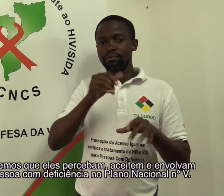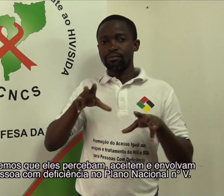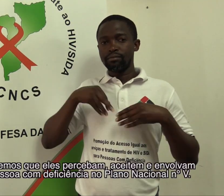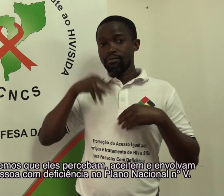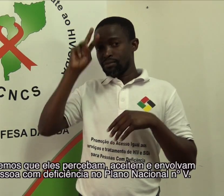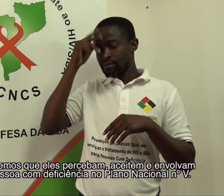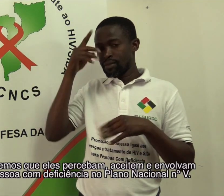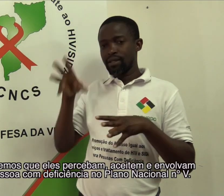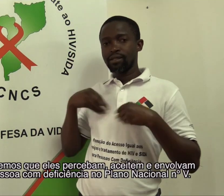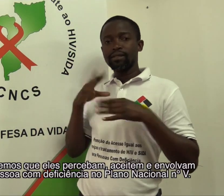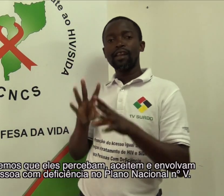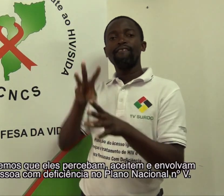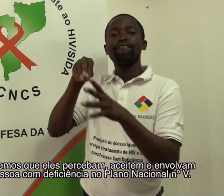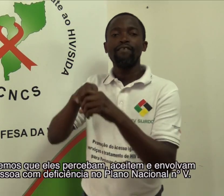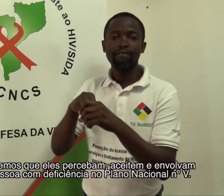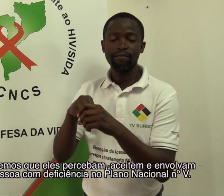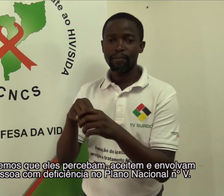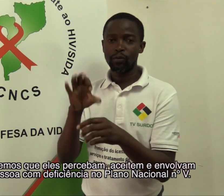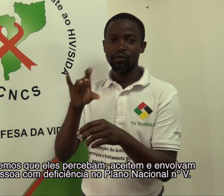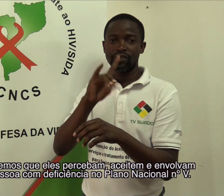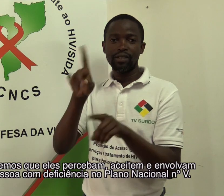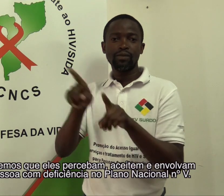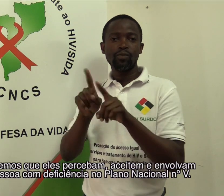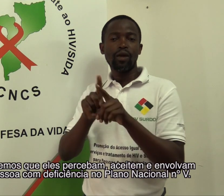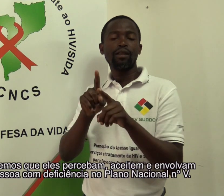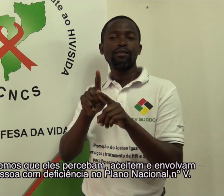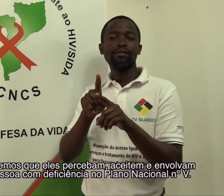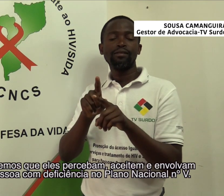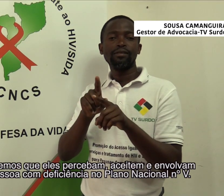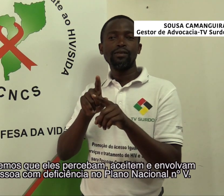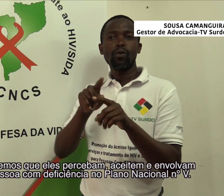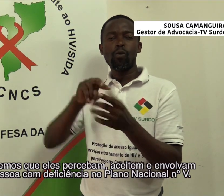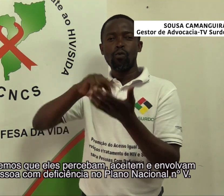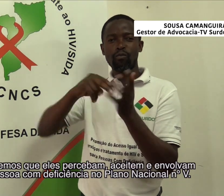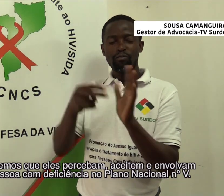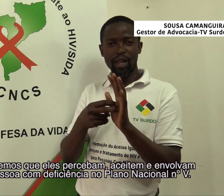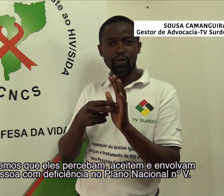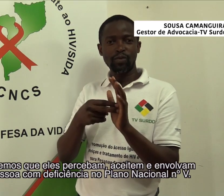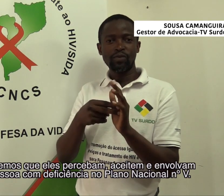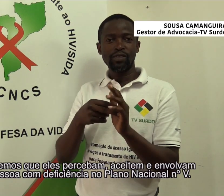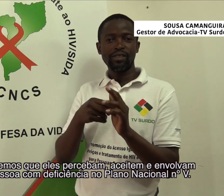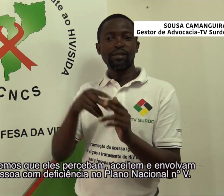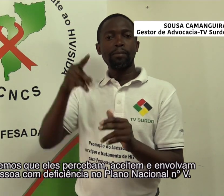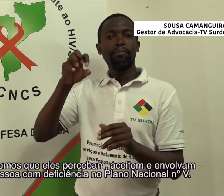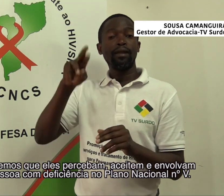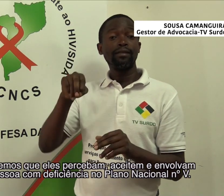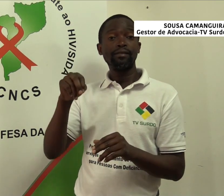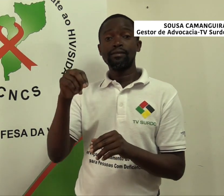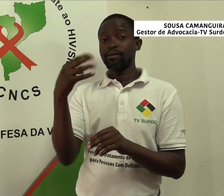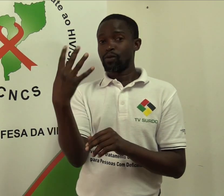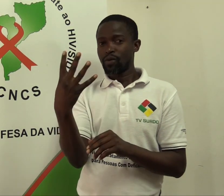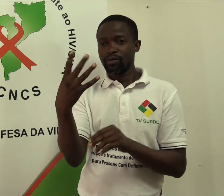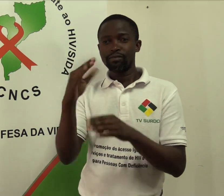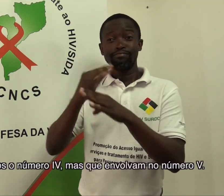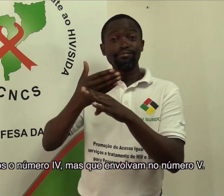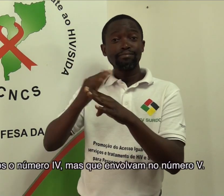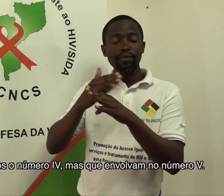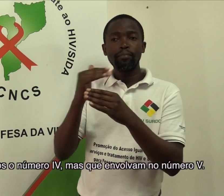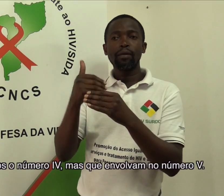Queremos que eles percebam, aceitem e envolvam a pessoa com deficiência no plano nacional número 5.